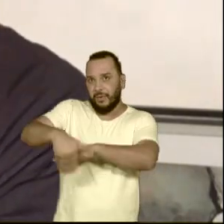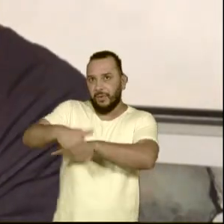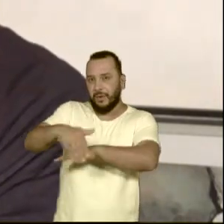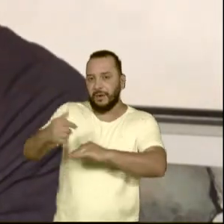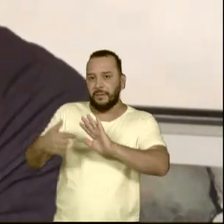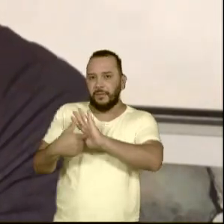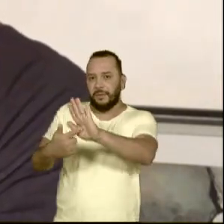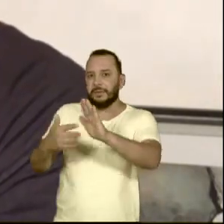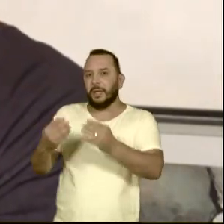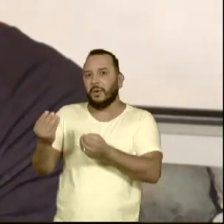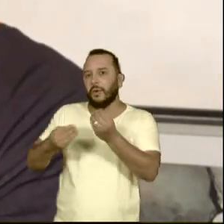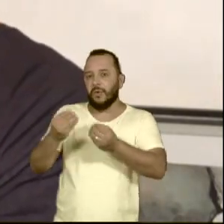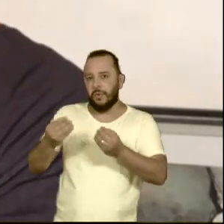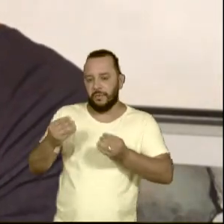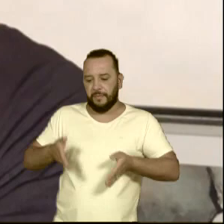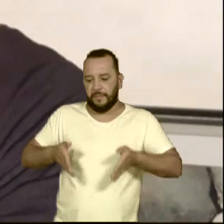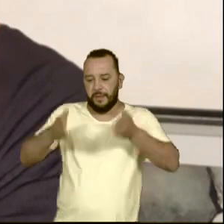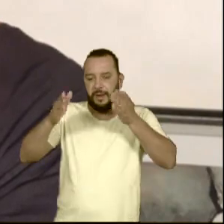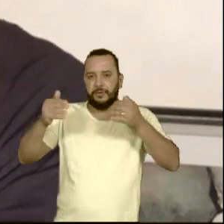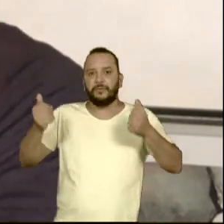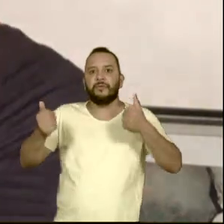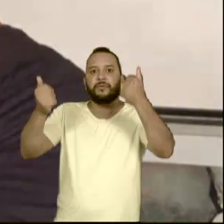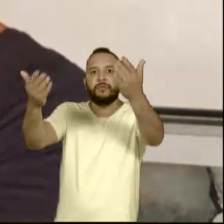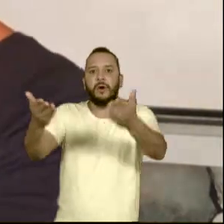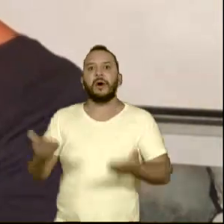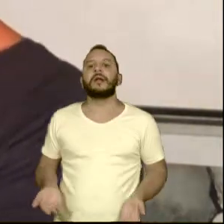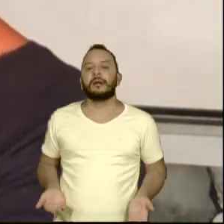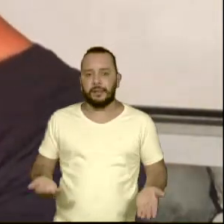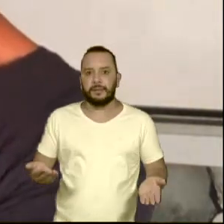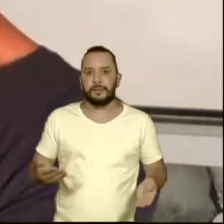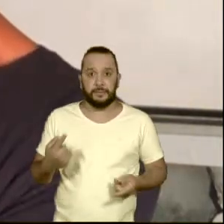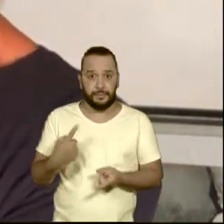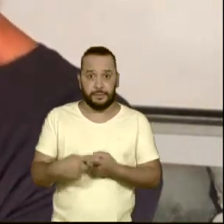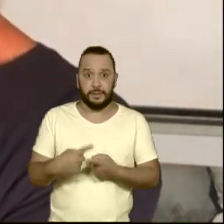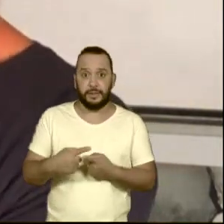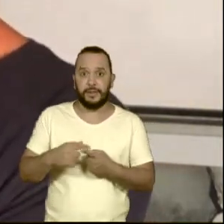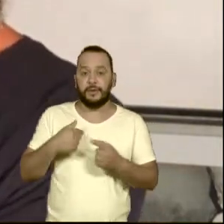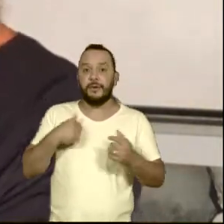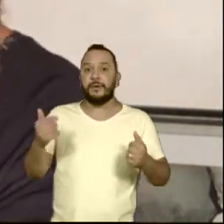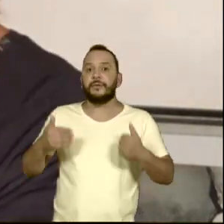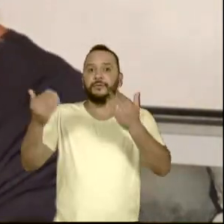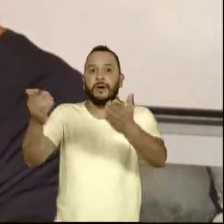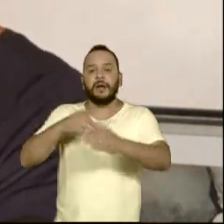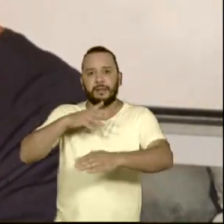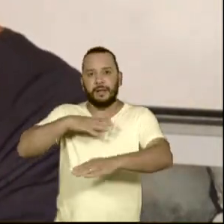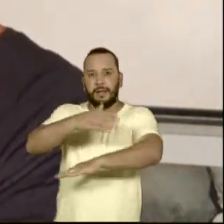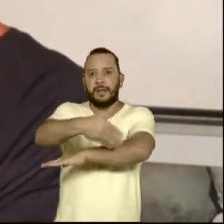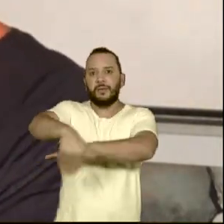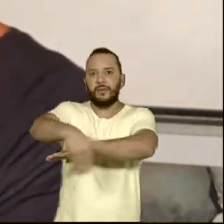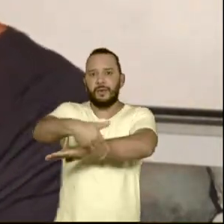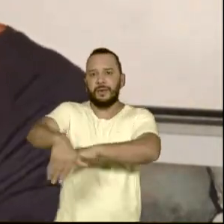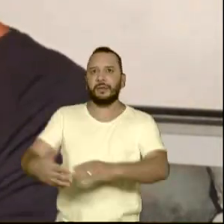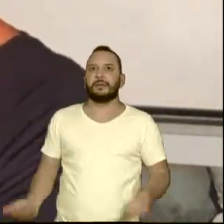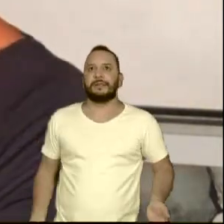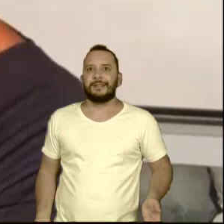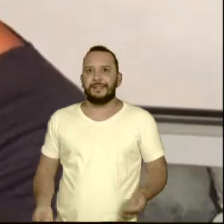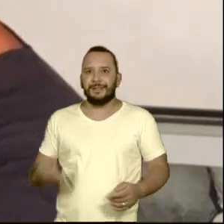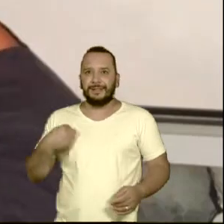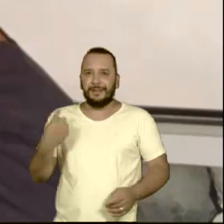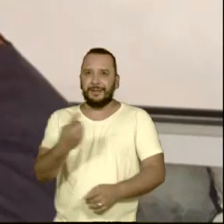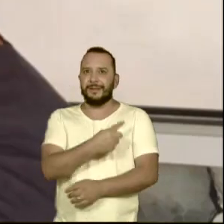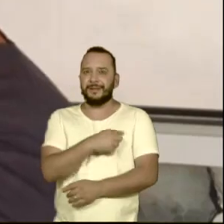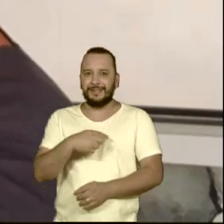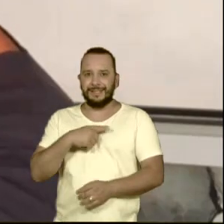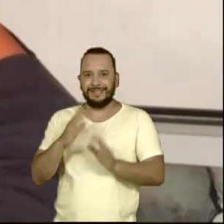lado de fora, mostrando que do lado de fora da porta do prédio existe uma rua. Então, gente montou